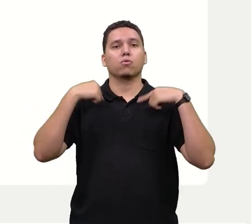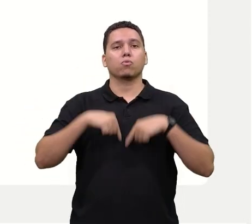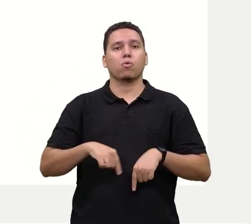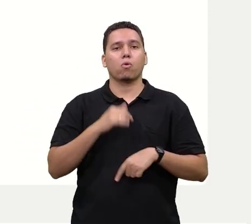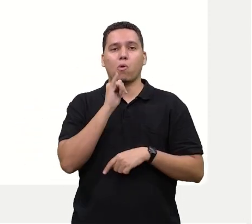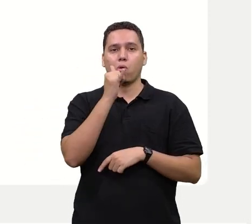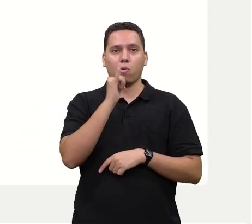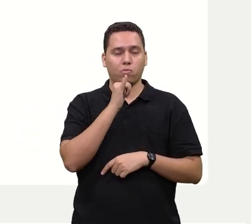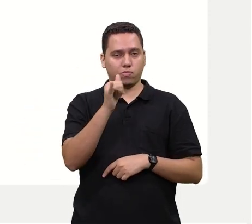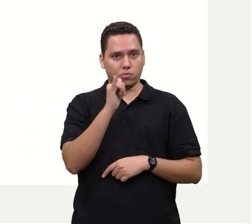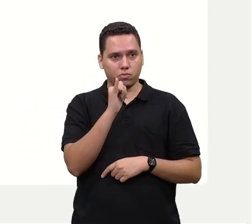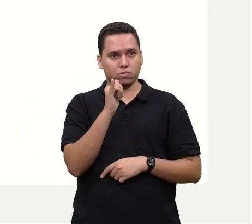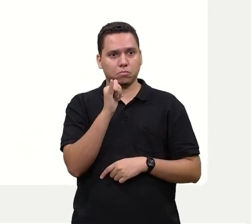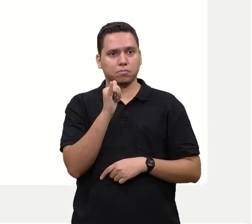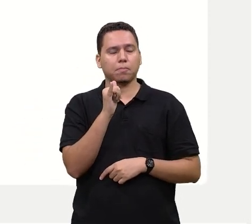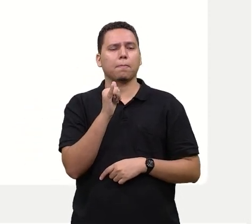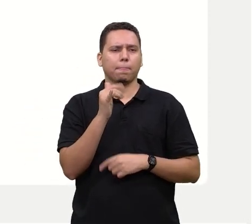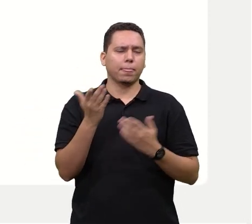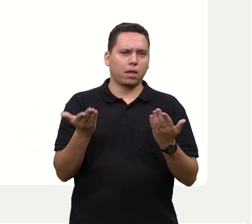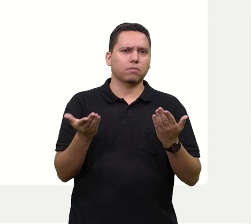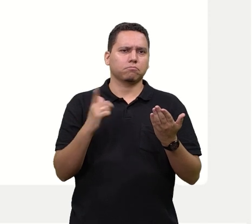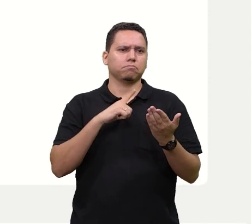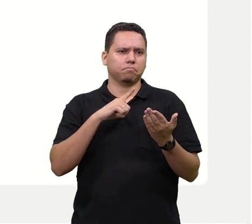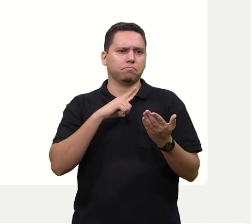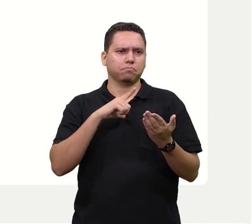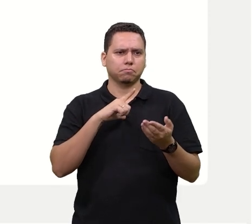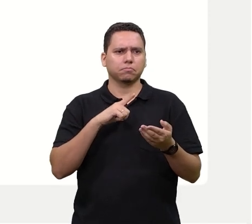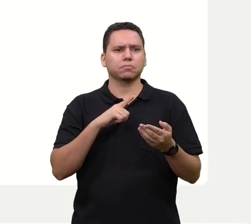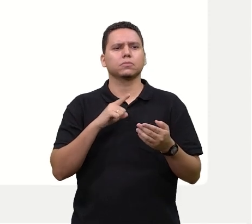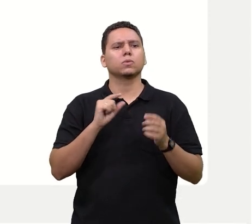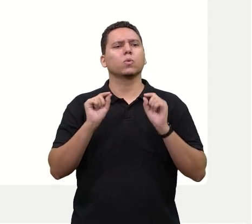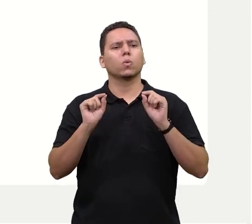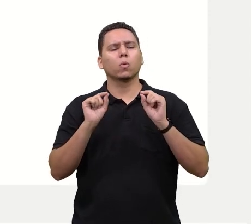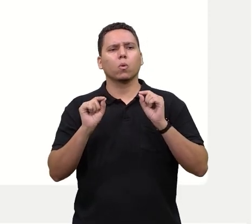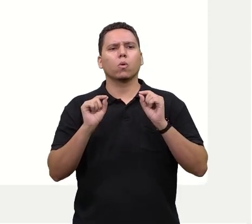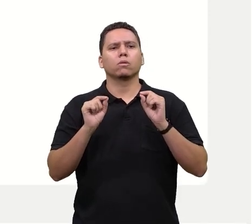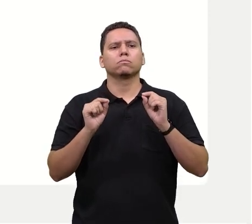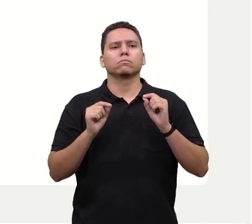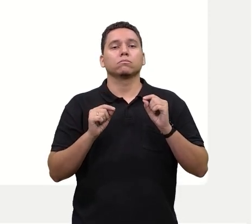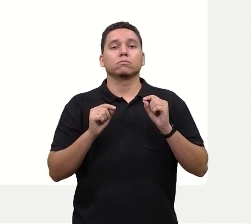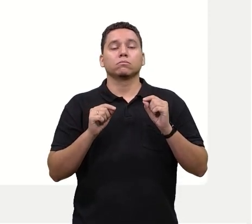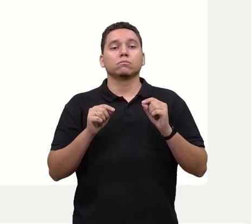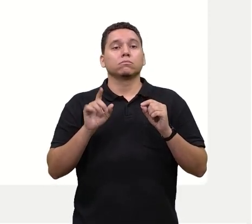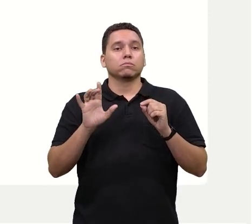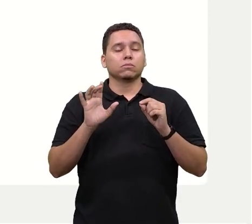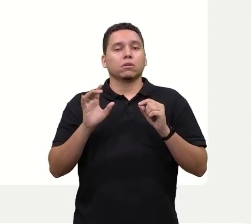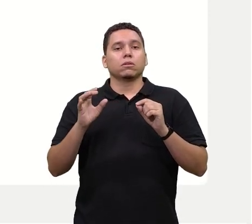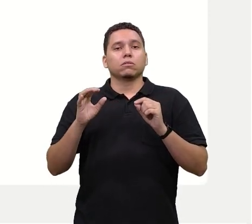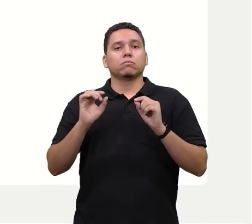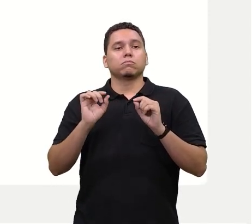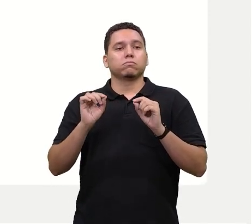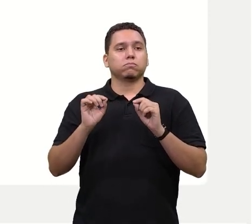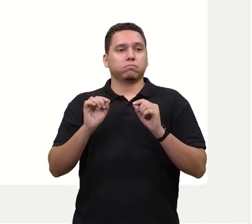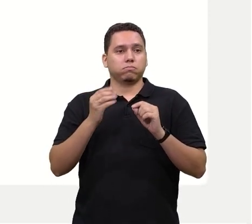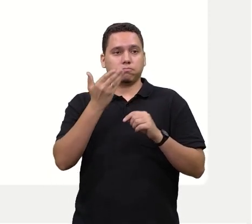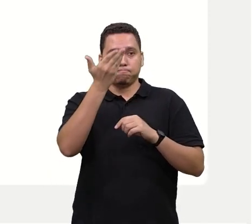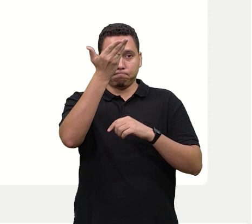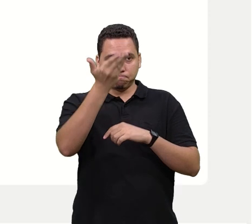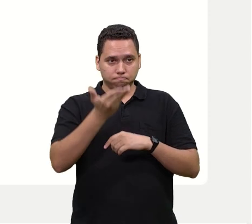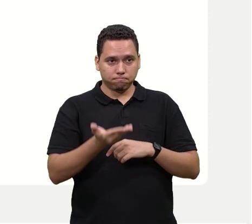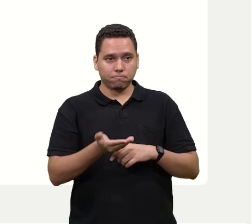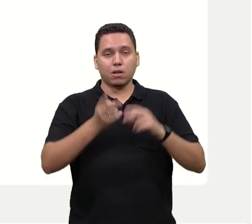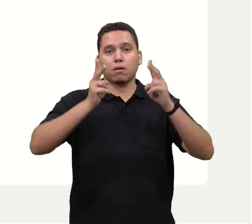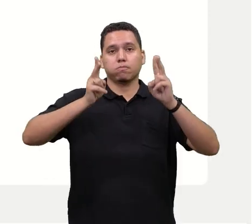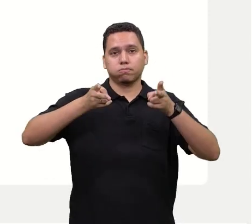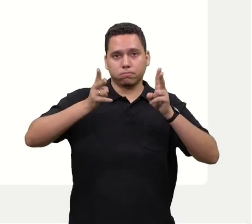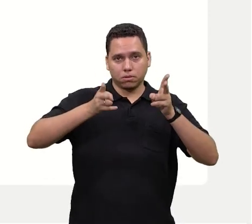carga elementar. E aí, claro, em função das cargas, você tem os princípios de atração e repulsão. Lembra, cargas de mesmos sinais se